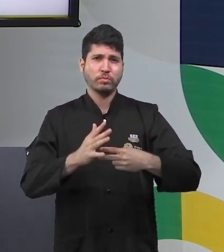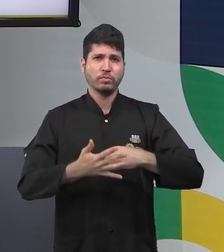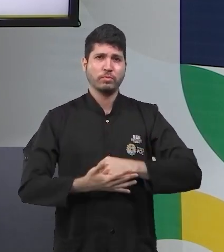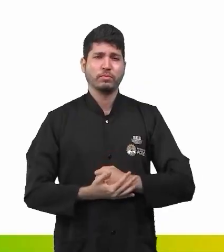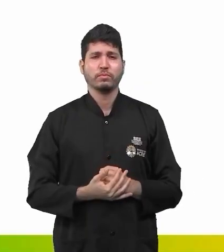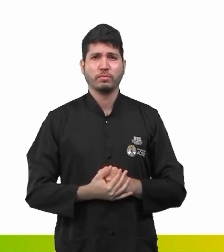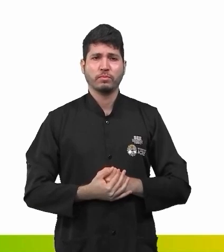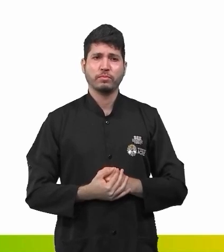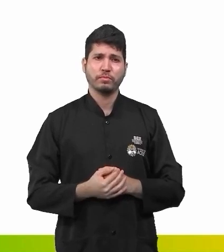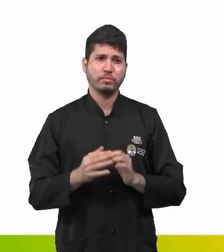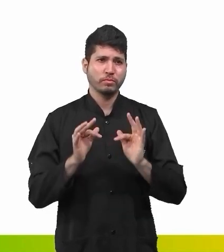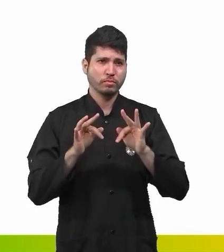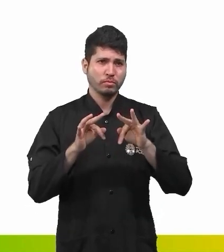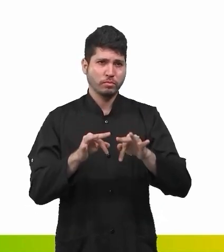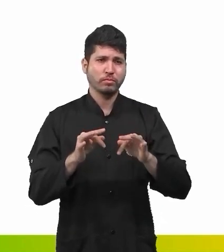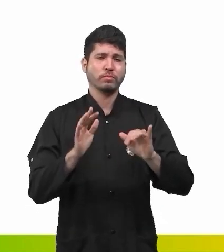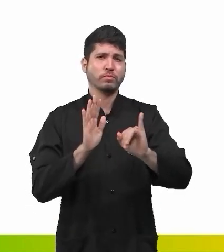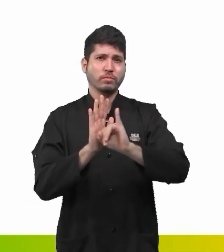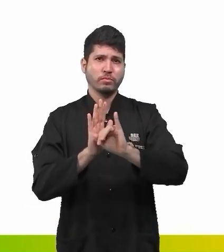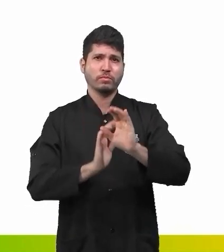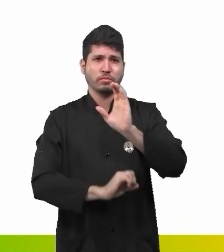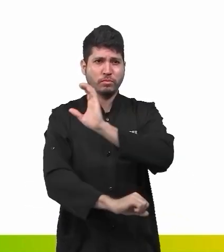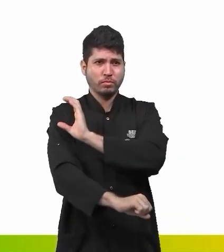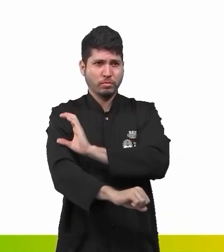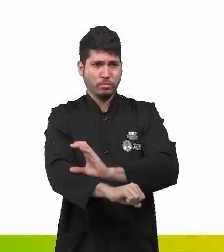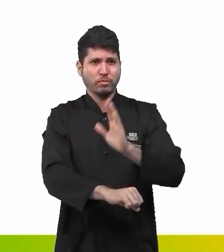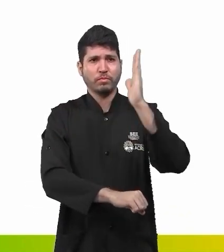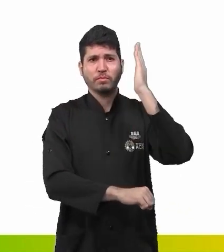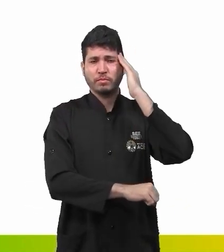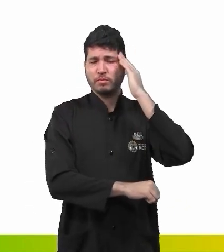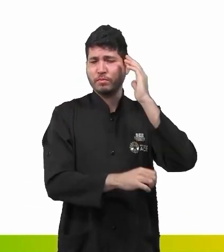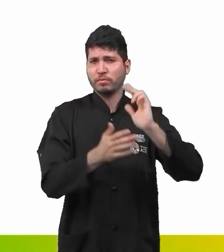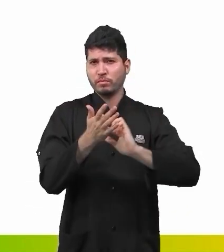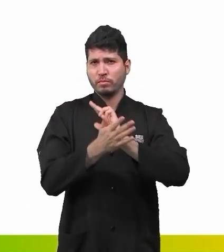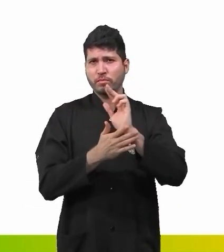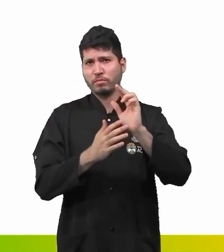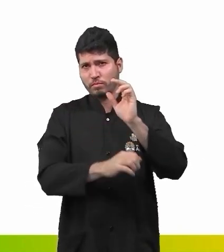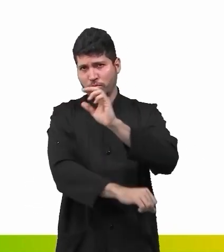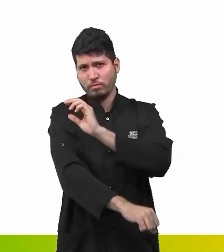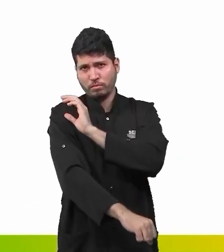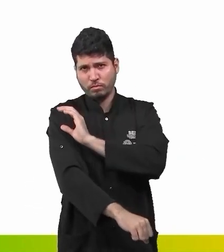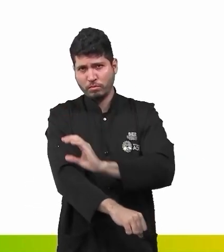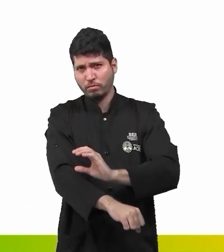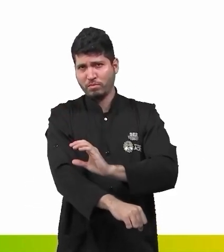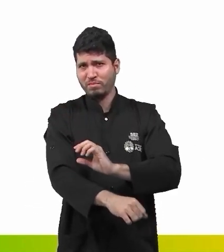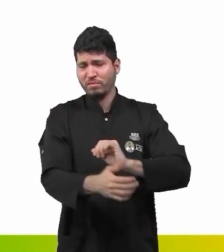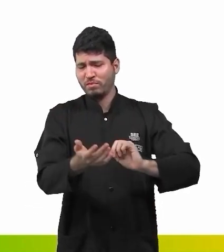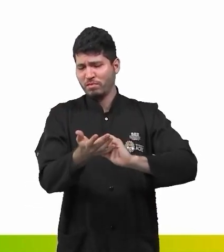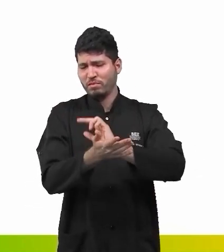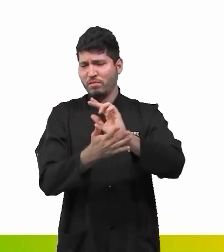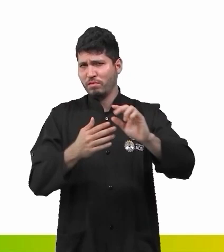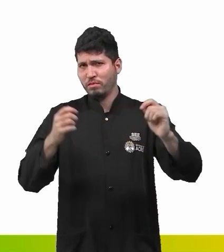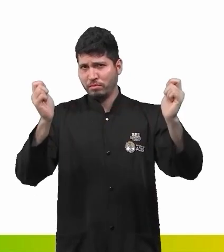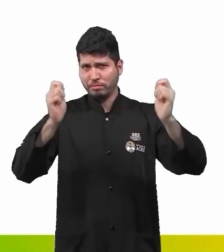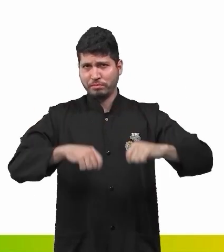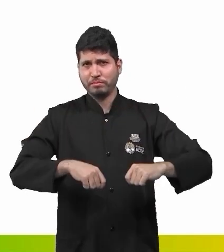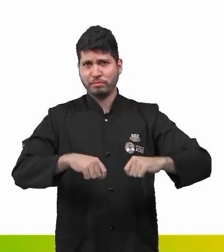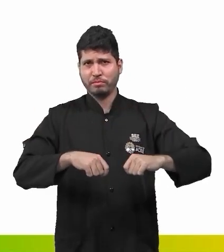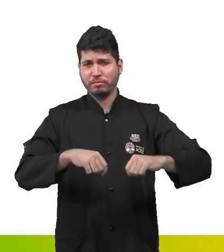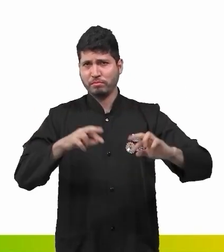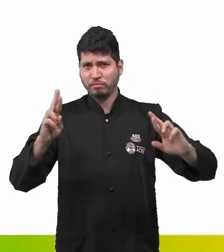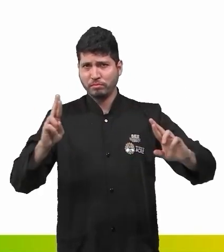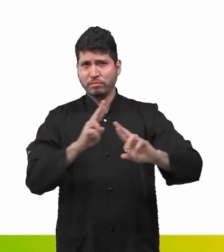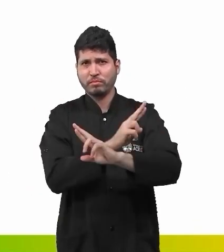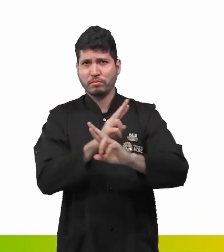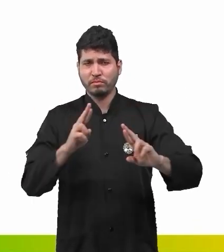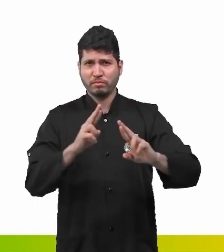a gente finalizar aqui, ó, identidade cultural. Ao compreender a diversidade cultural e as inúmeras possibilidades a elas